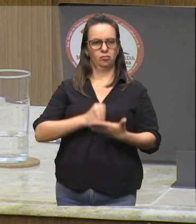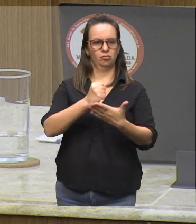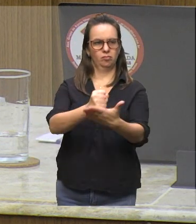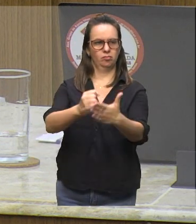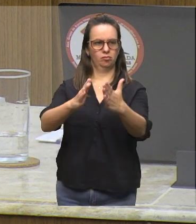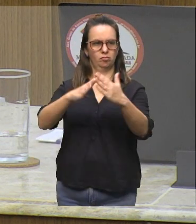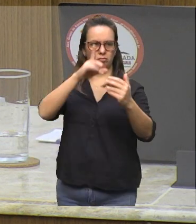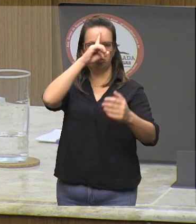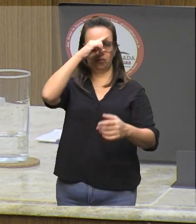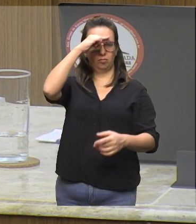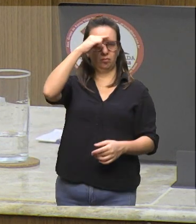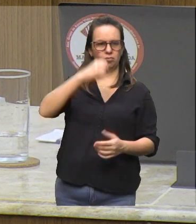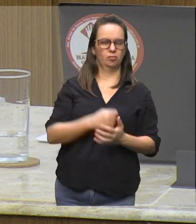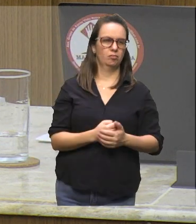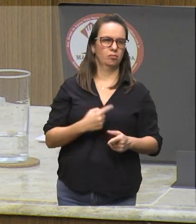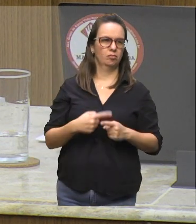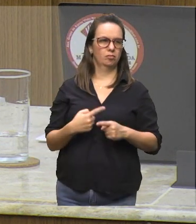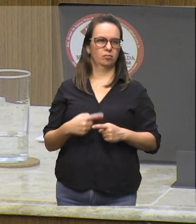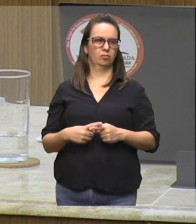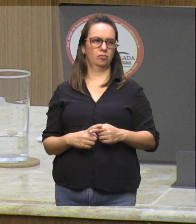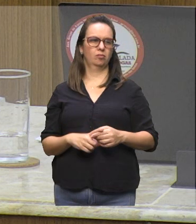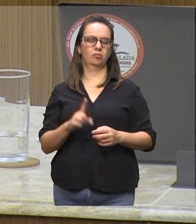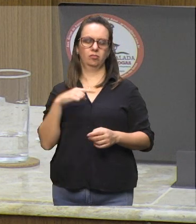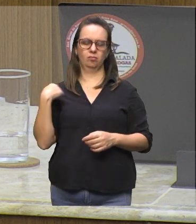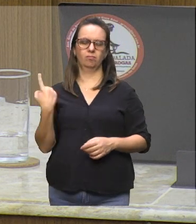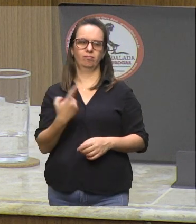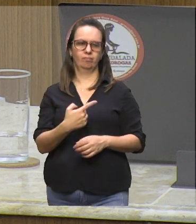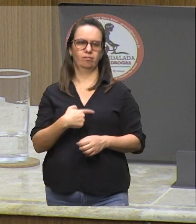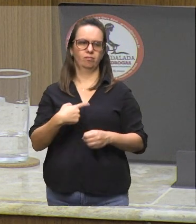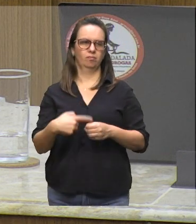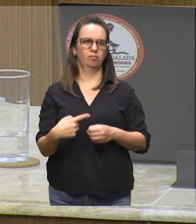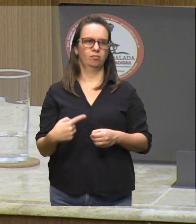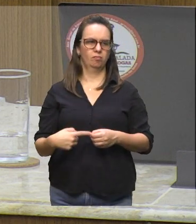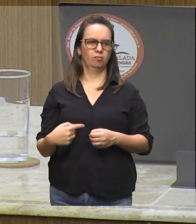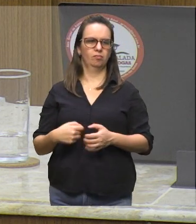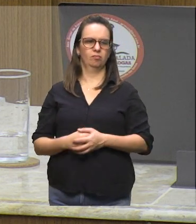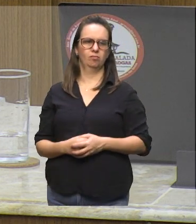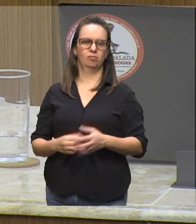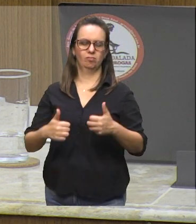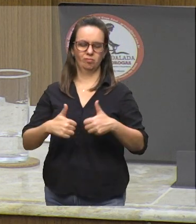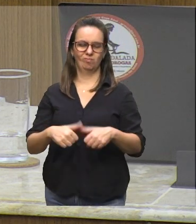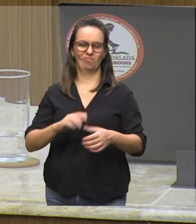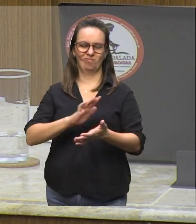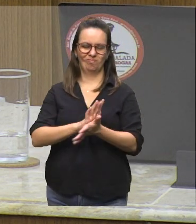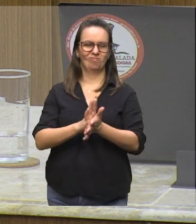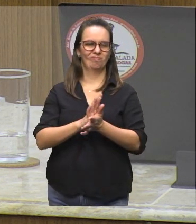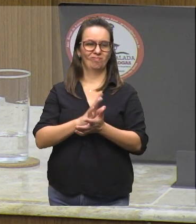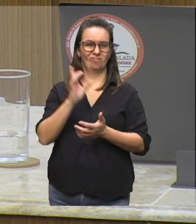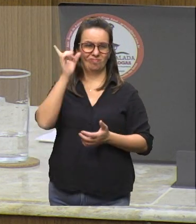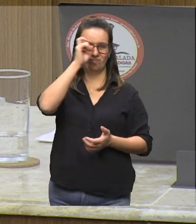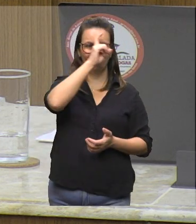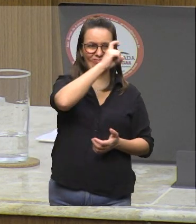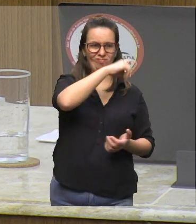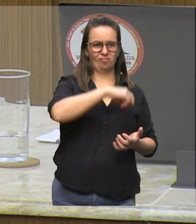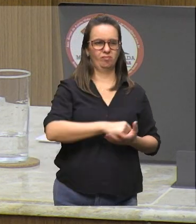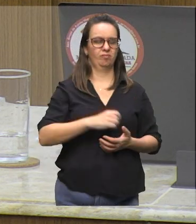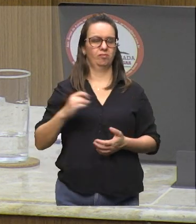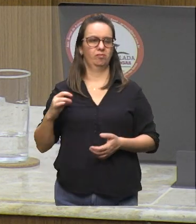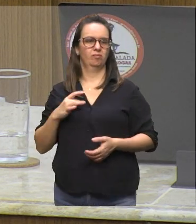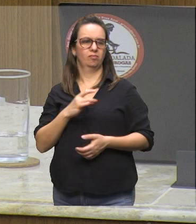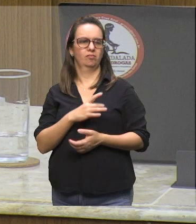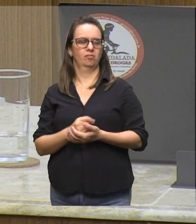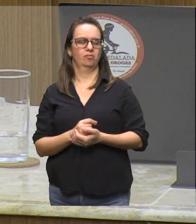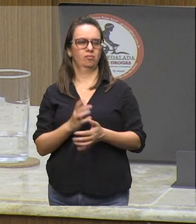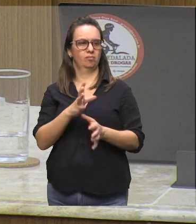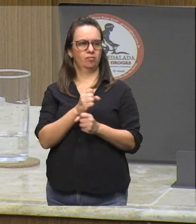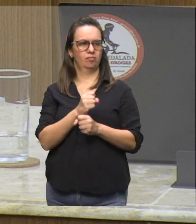Regional, porque senão a nossa região vai ficar muito em situação muito crítica a questão da saúde. Então, só para fortalecer